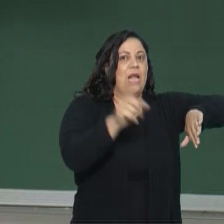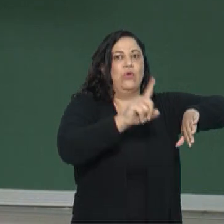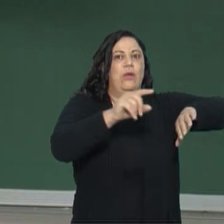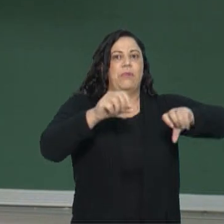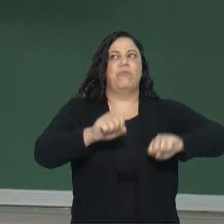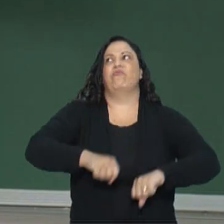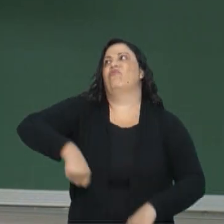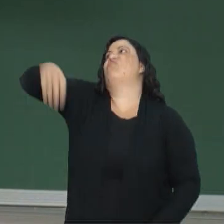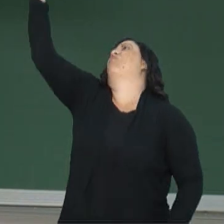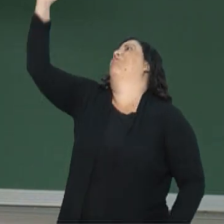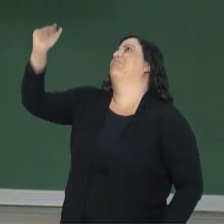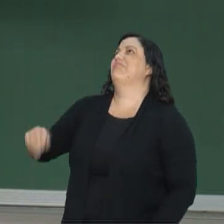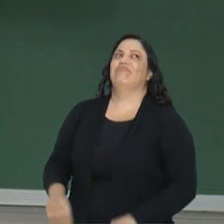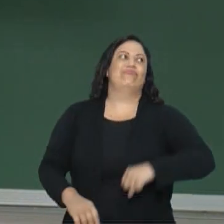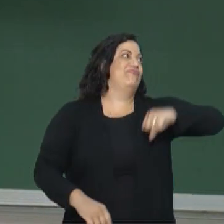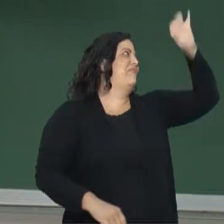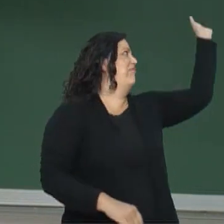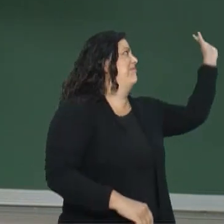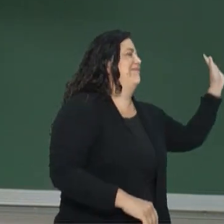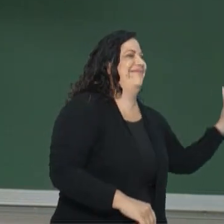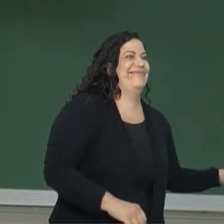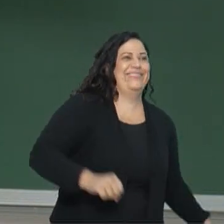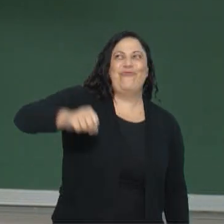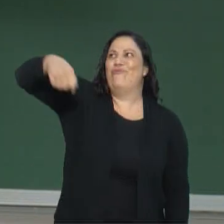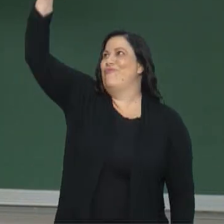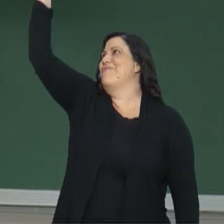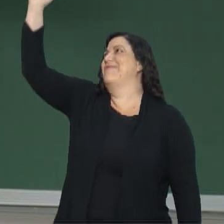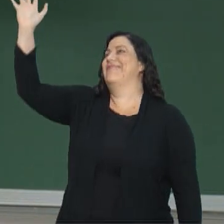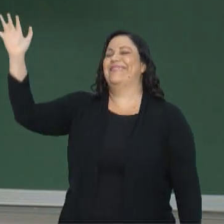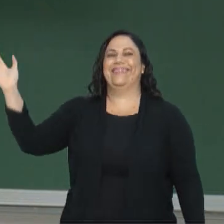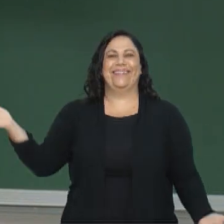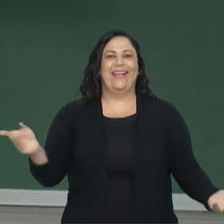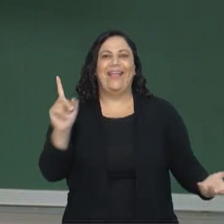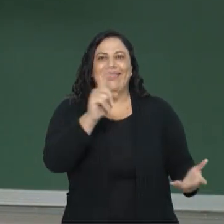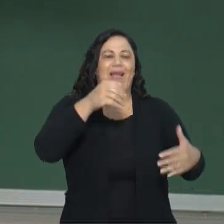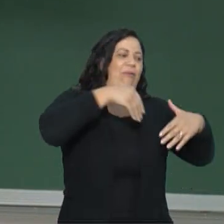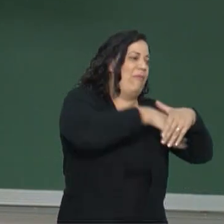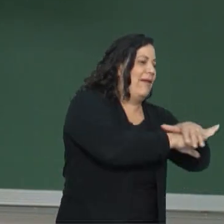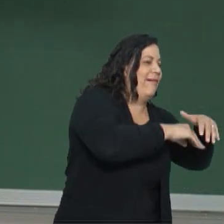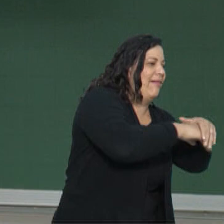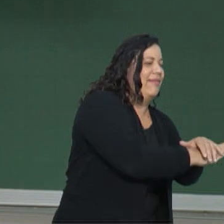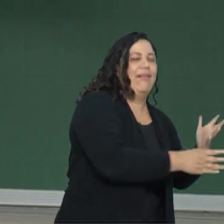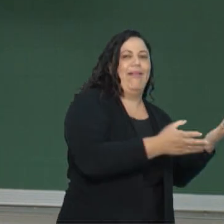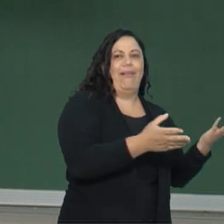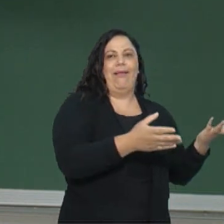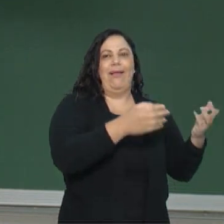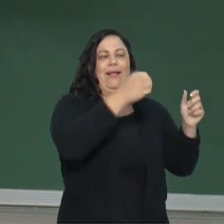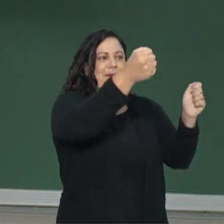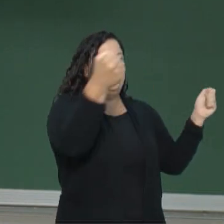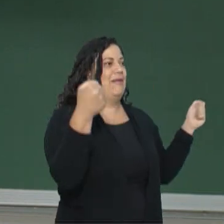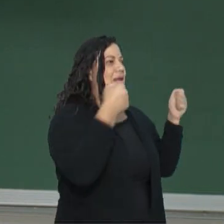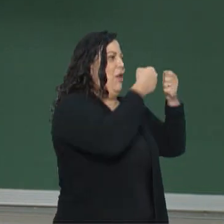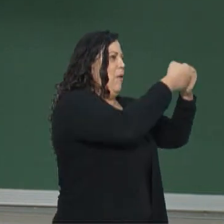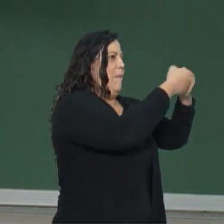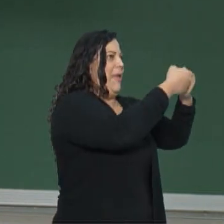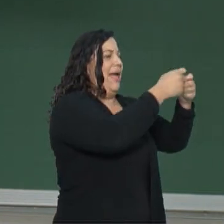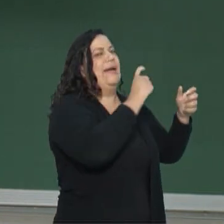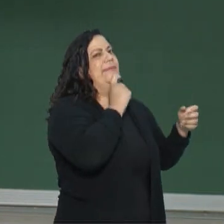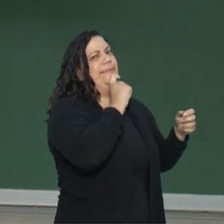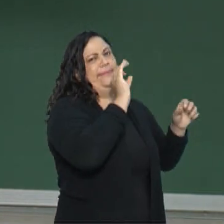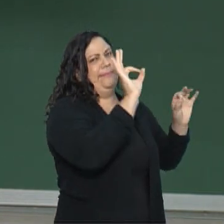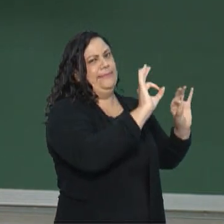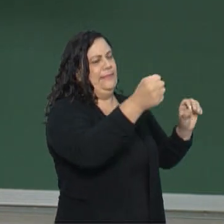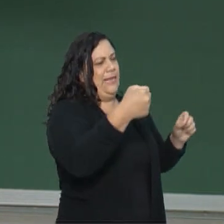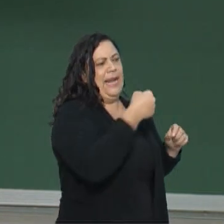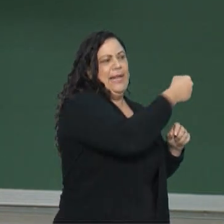jogar ele debaixo da cama, guardar na gaveta, colocar dentro do armário, nem colocar dentro da geladeira, hein? Daqui